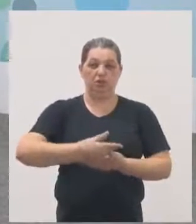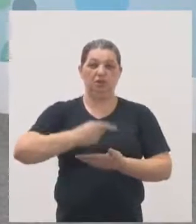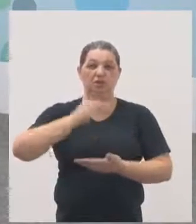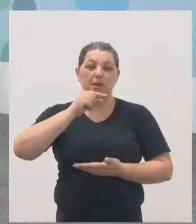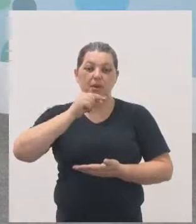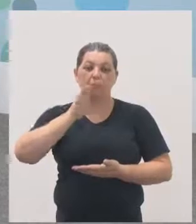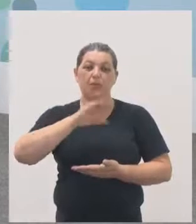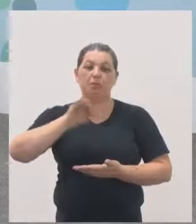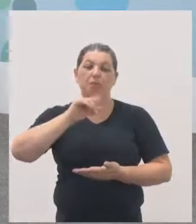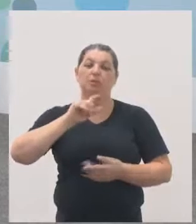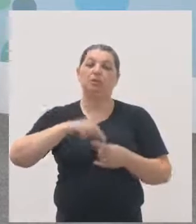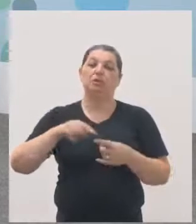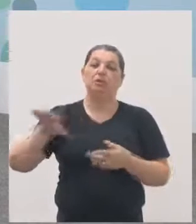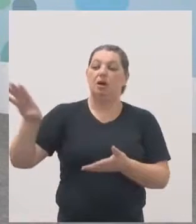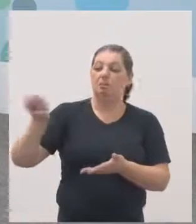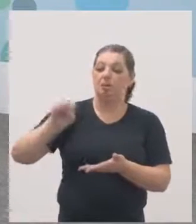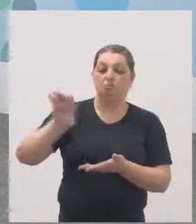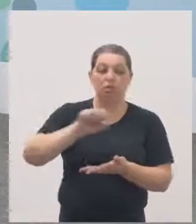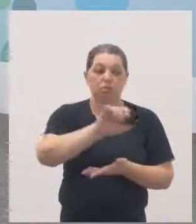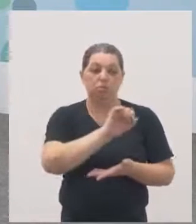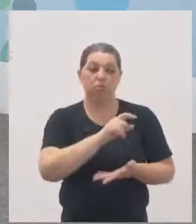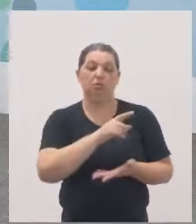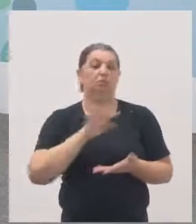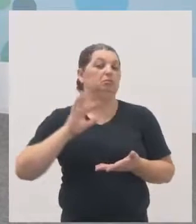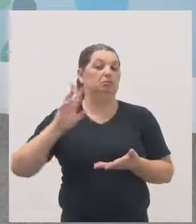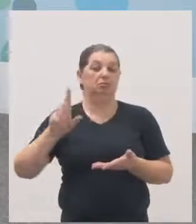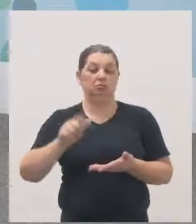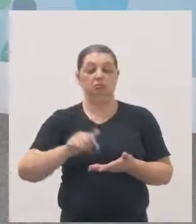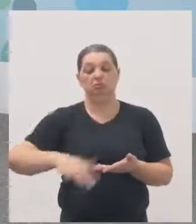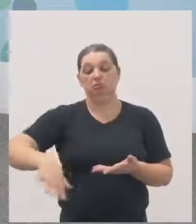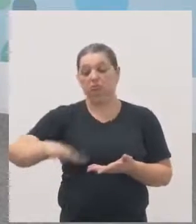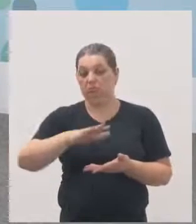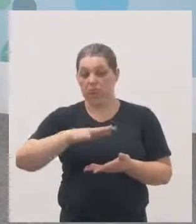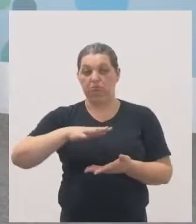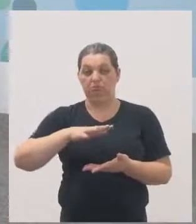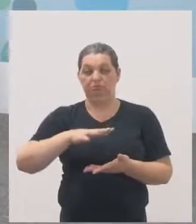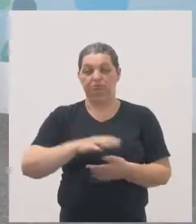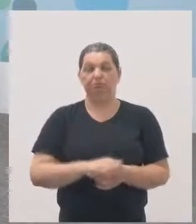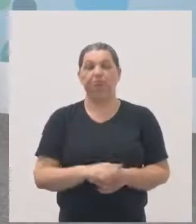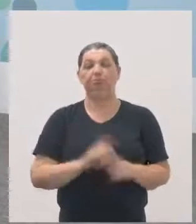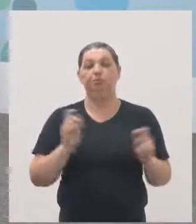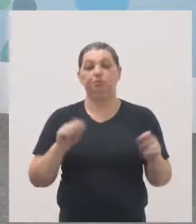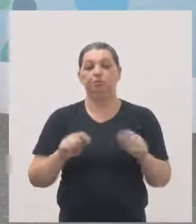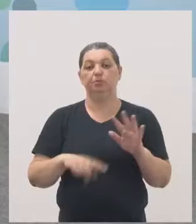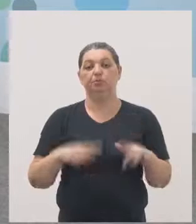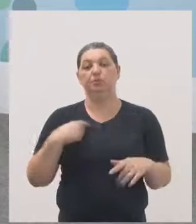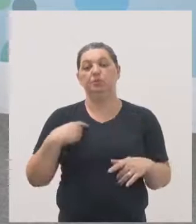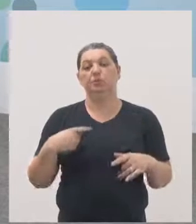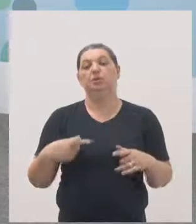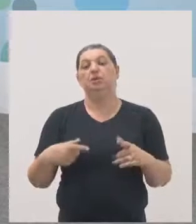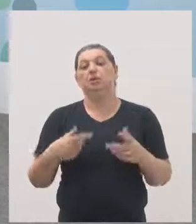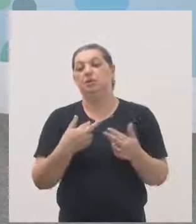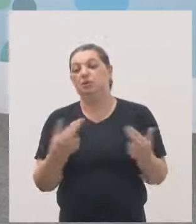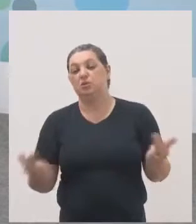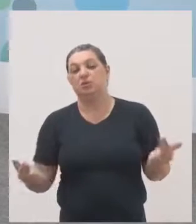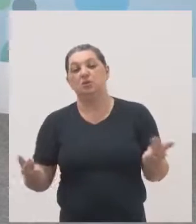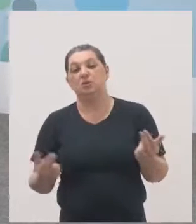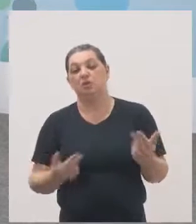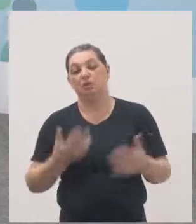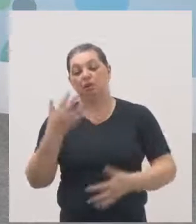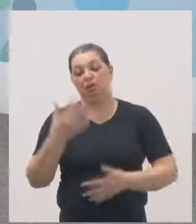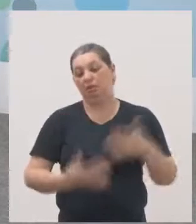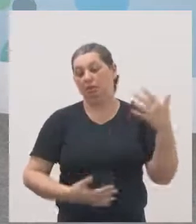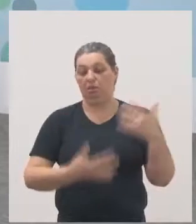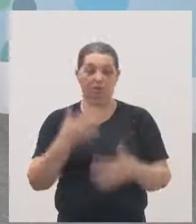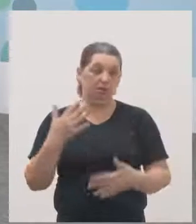do ambiente, né? Então, ele vai pegar essa ambiência e pode ser que venha com toda essa reverberação. Então,